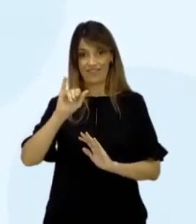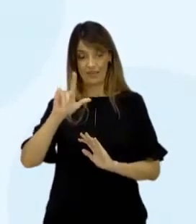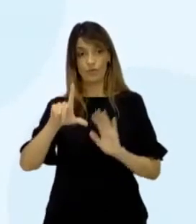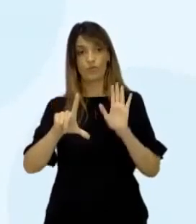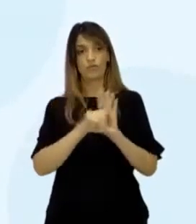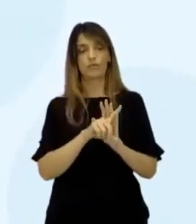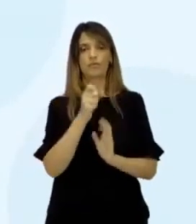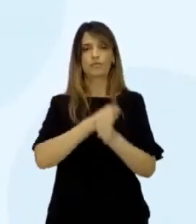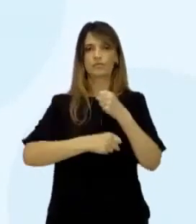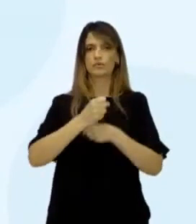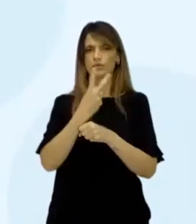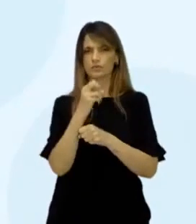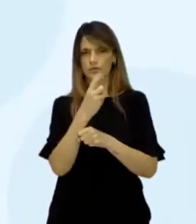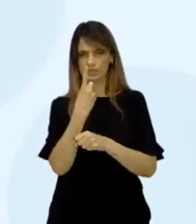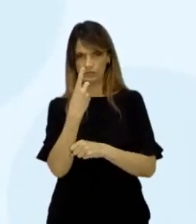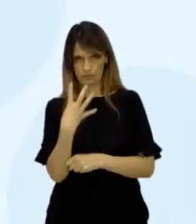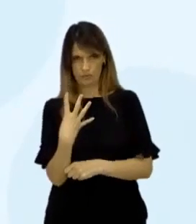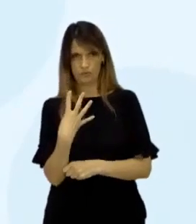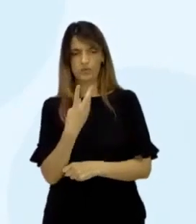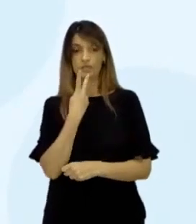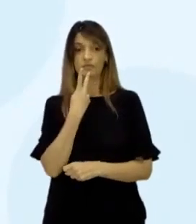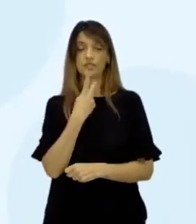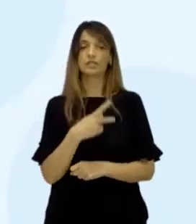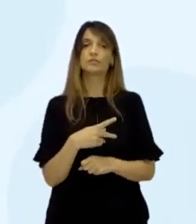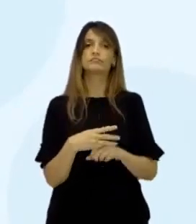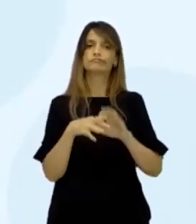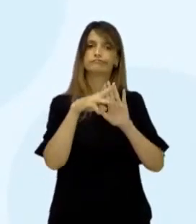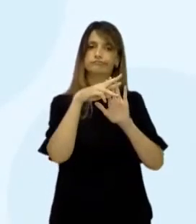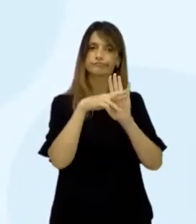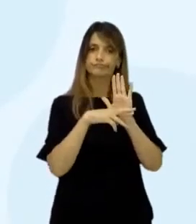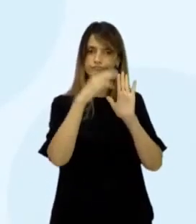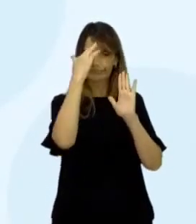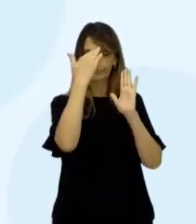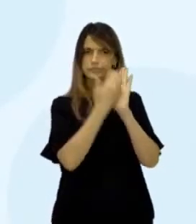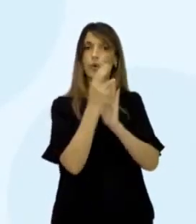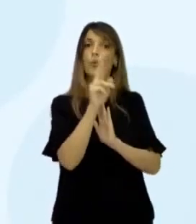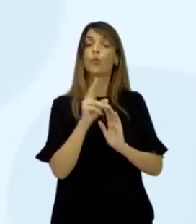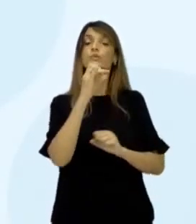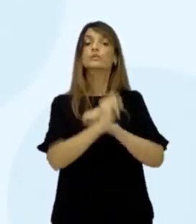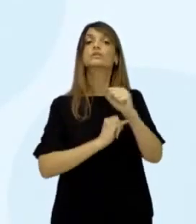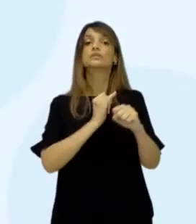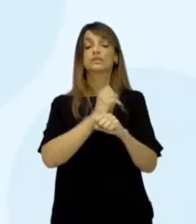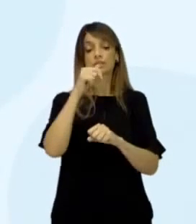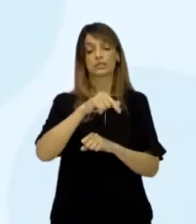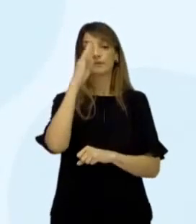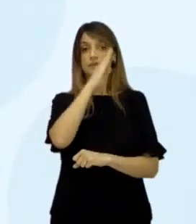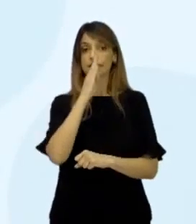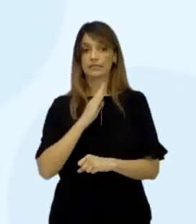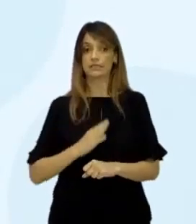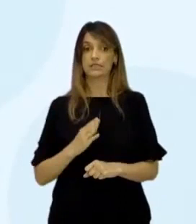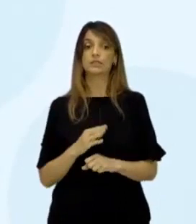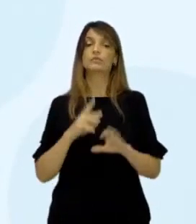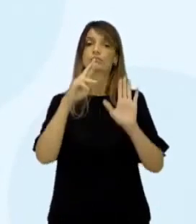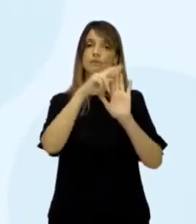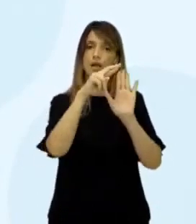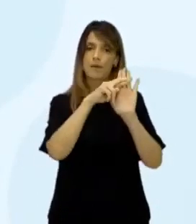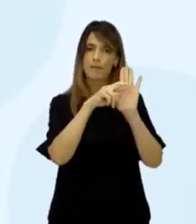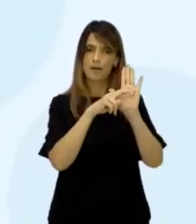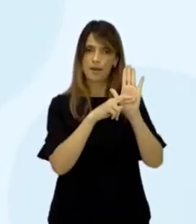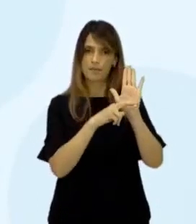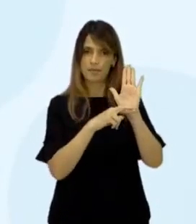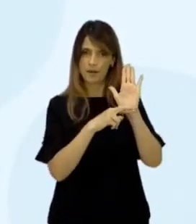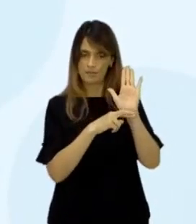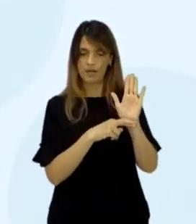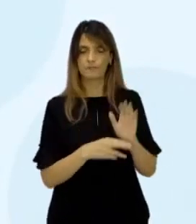de 2014 e fala sobre a disciplina do uso da internet no Brasil e ela traz os princípios que regem aí o Marco Civil